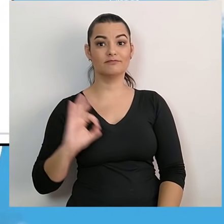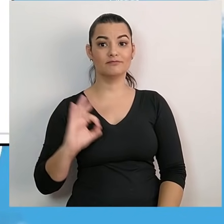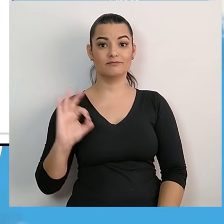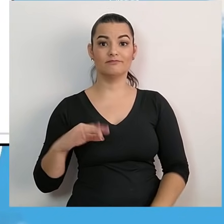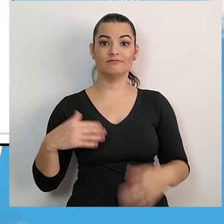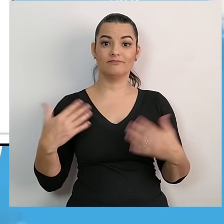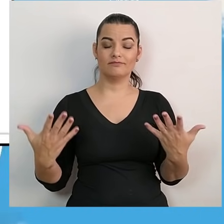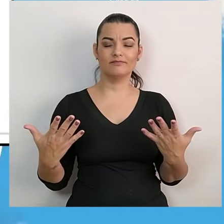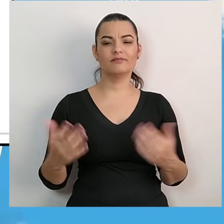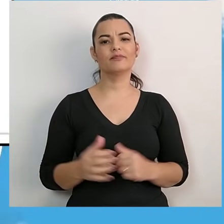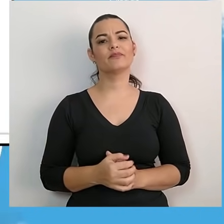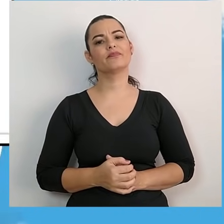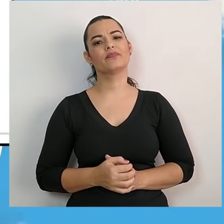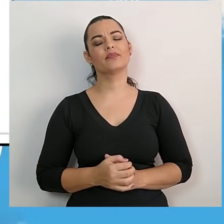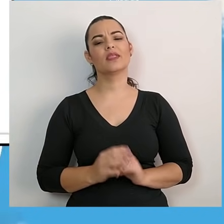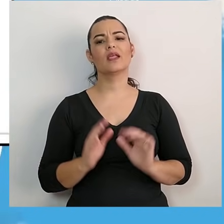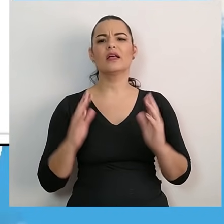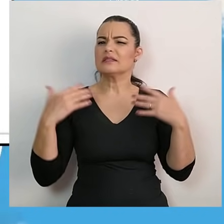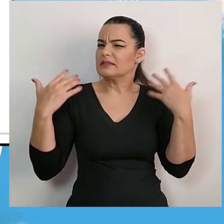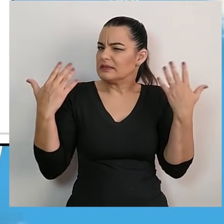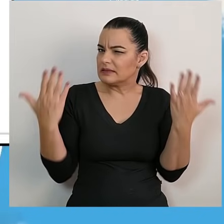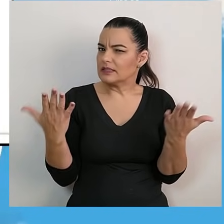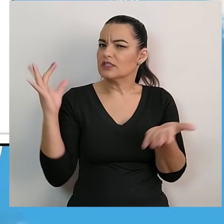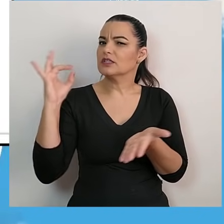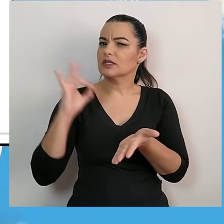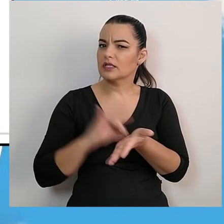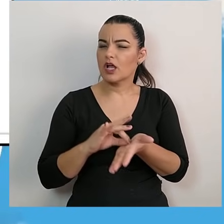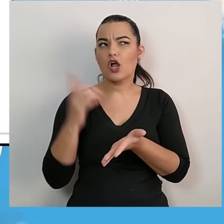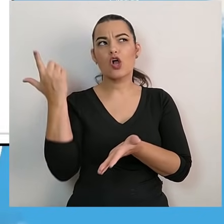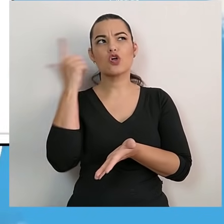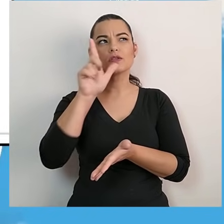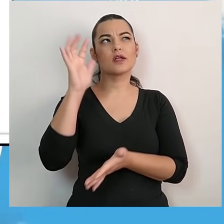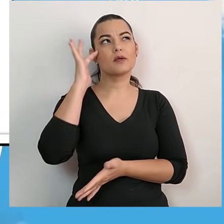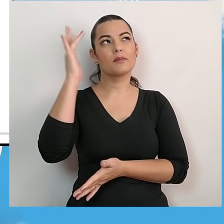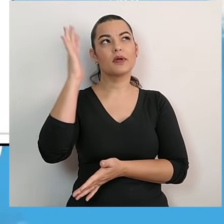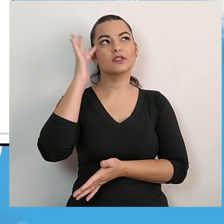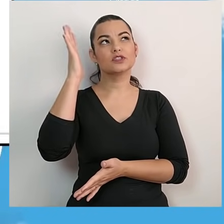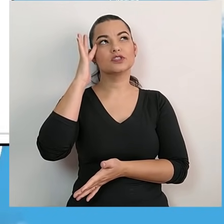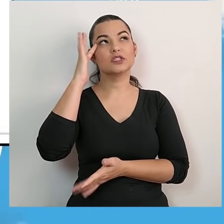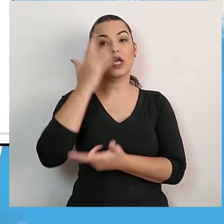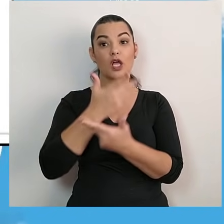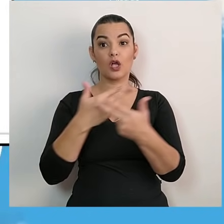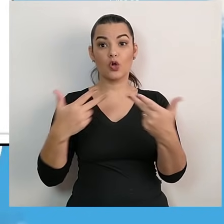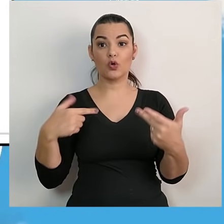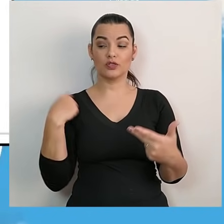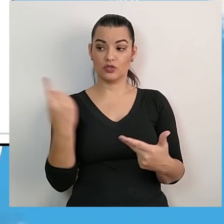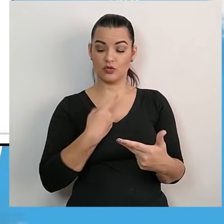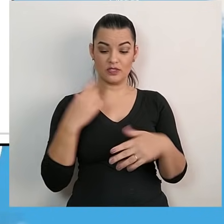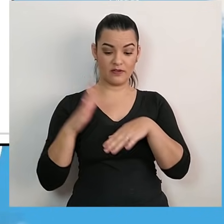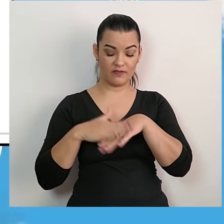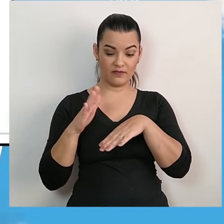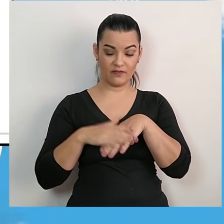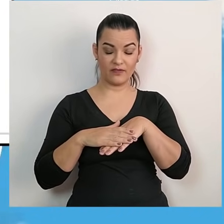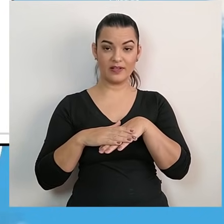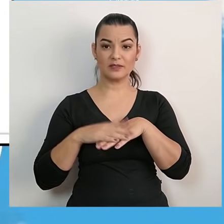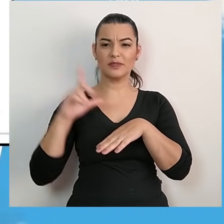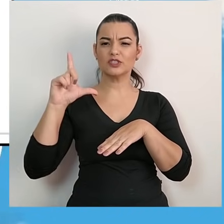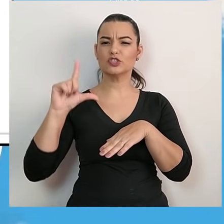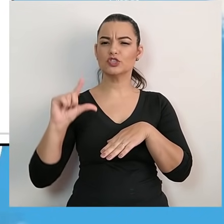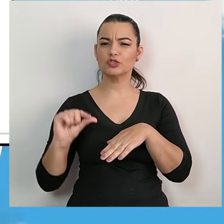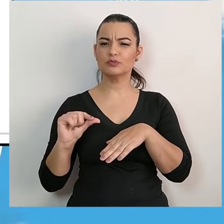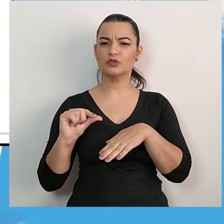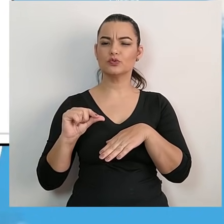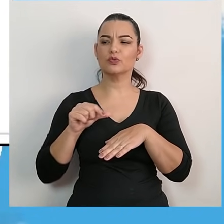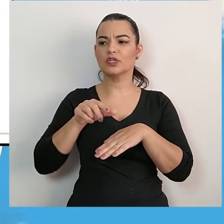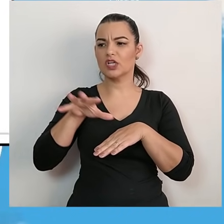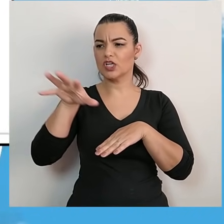será que a gente consegue ter alguma ação que minimize um pouco essa exploração?